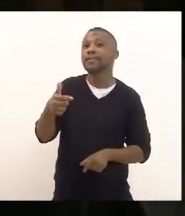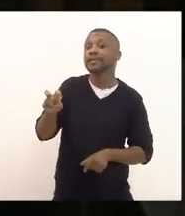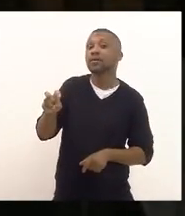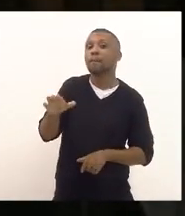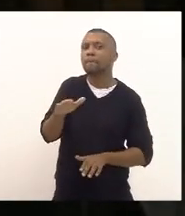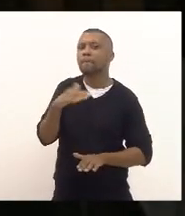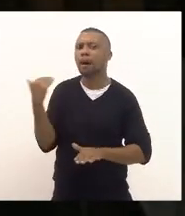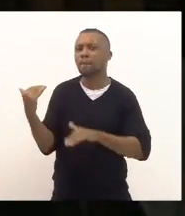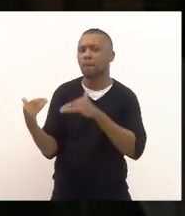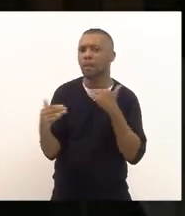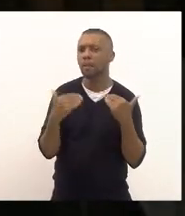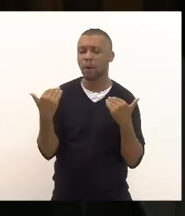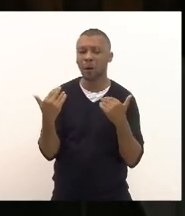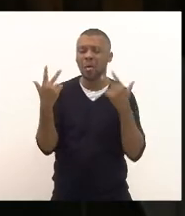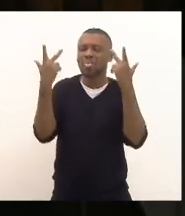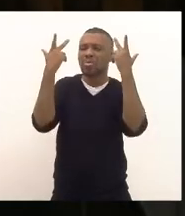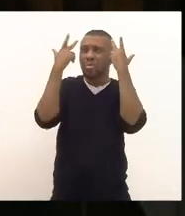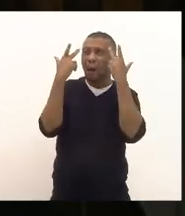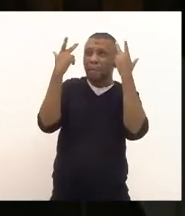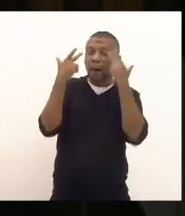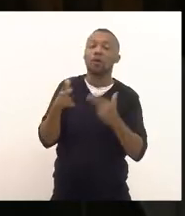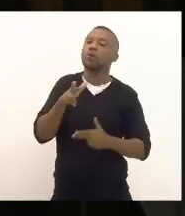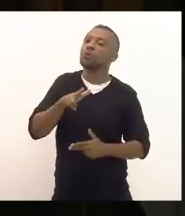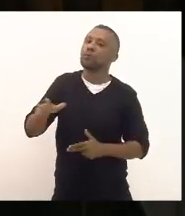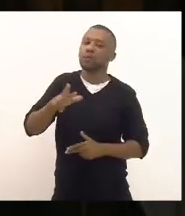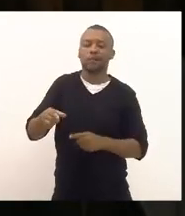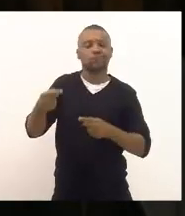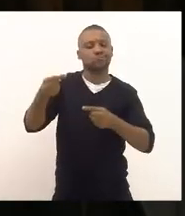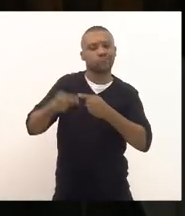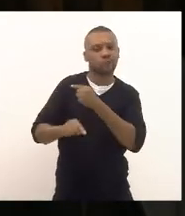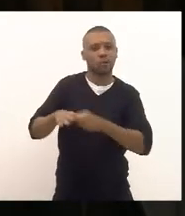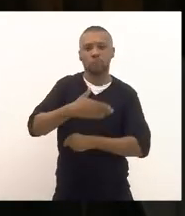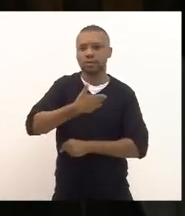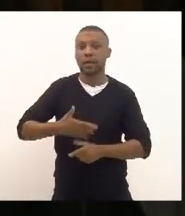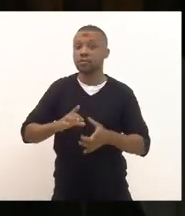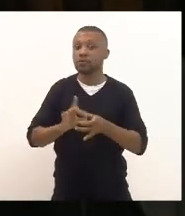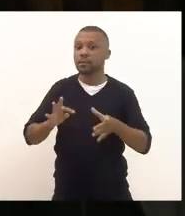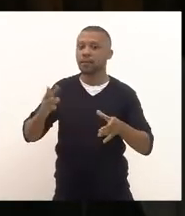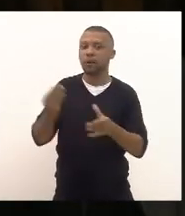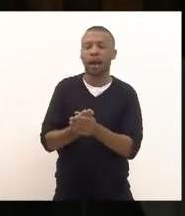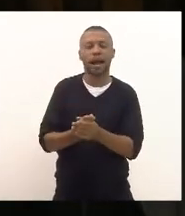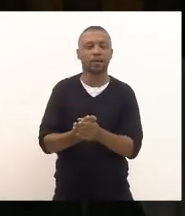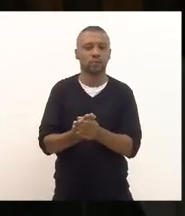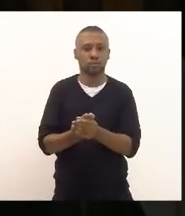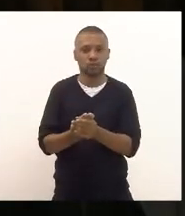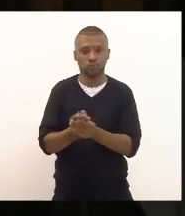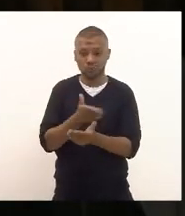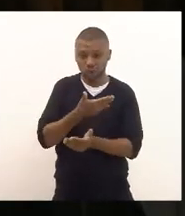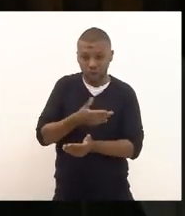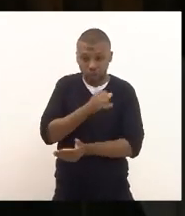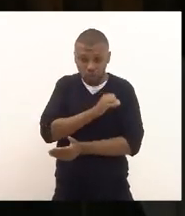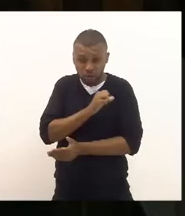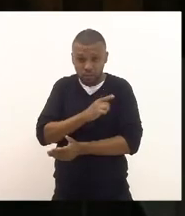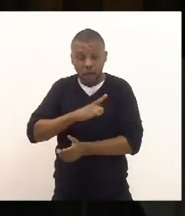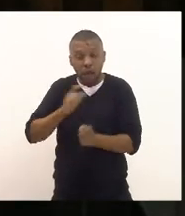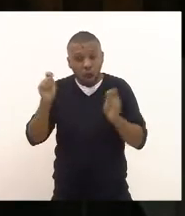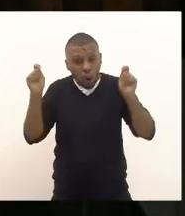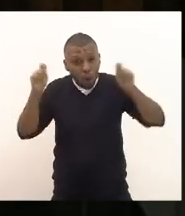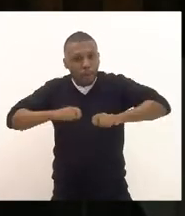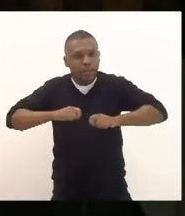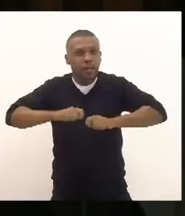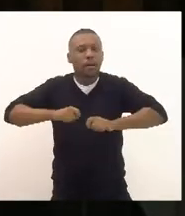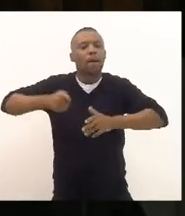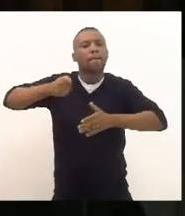isso não é algo normal sumcab no estado democrático de direito no estado do Rio de Janeiro tem que ter sim competência para combater o crime